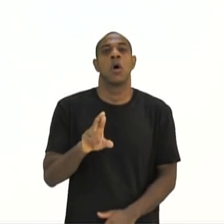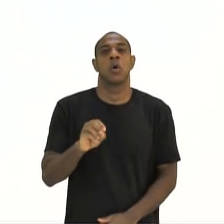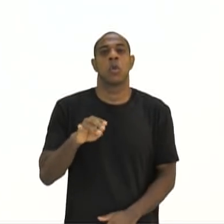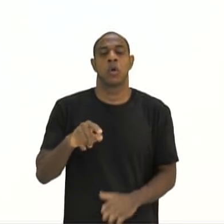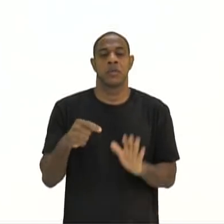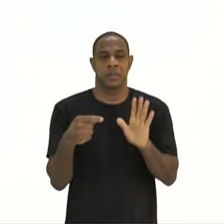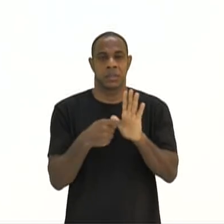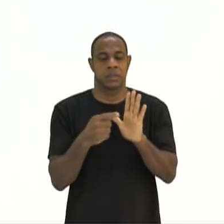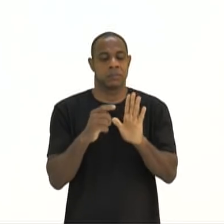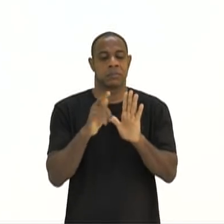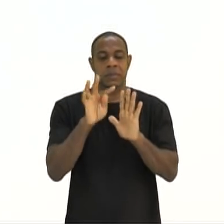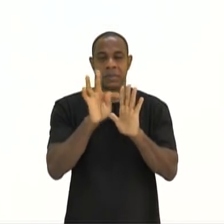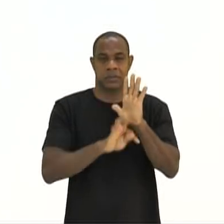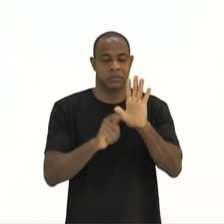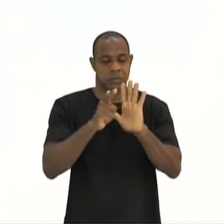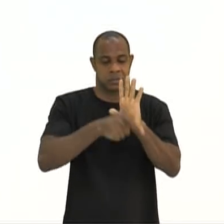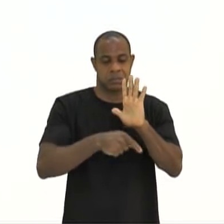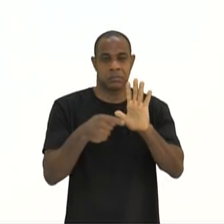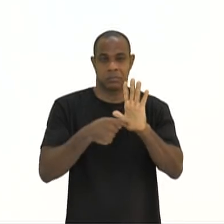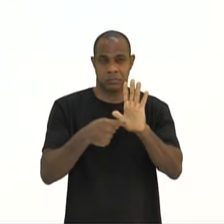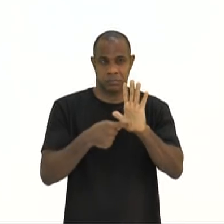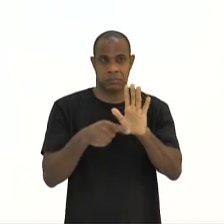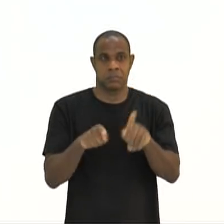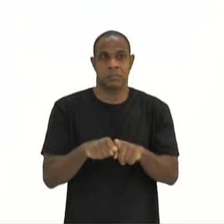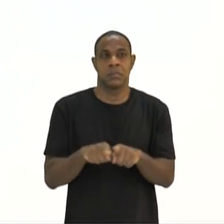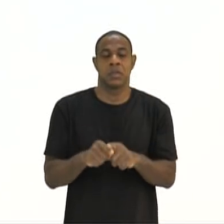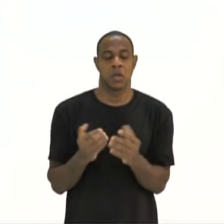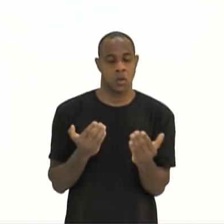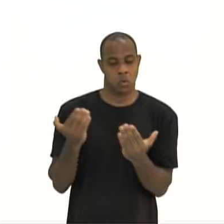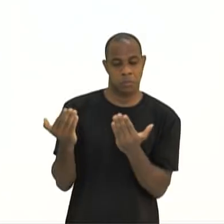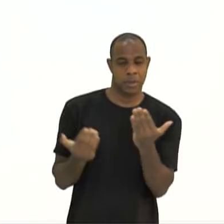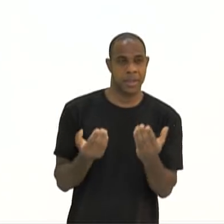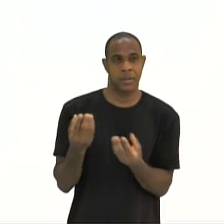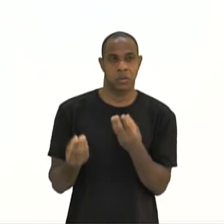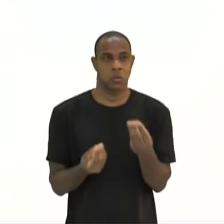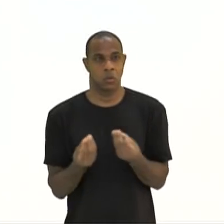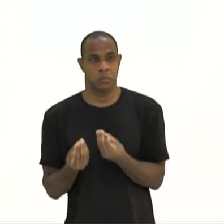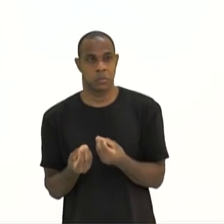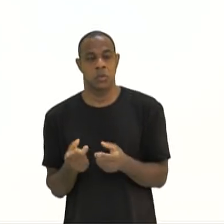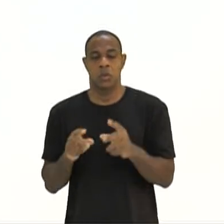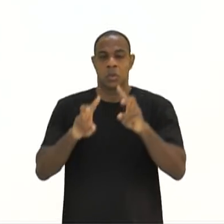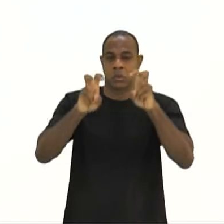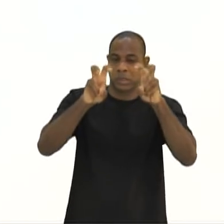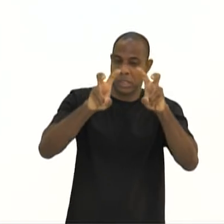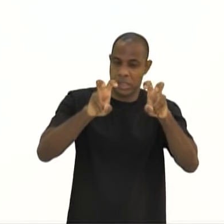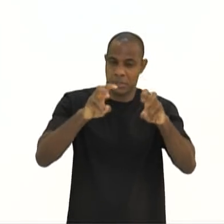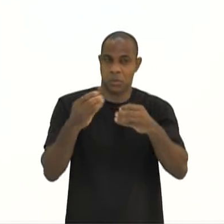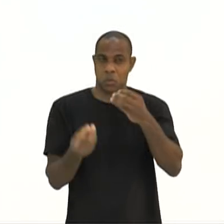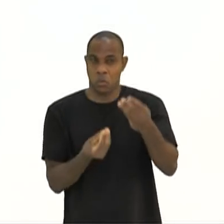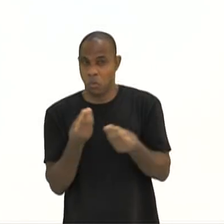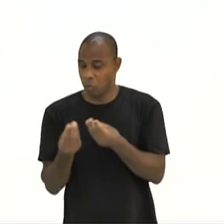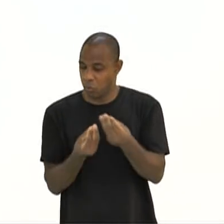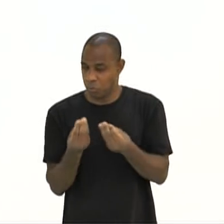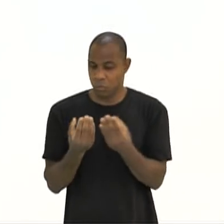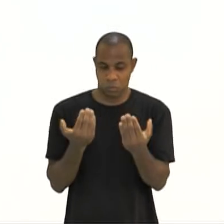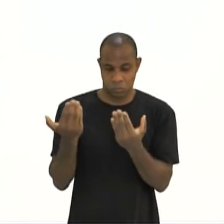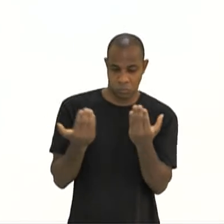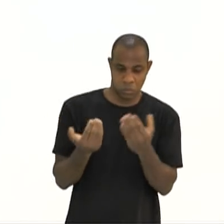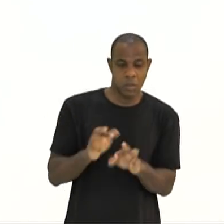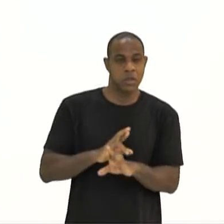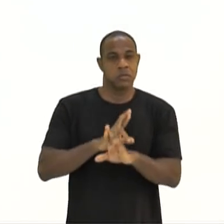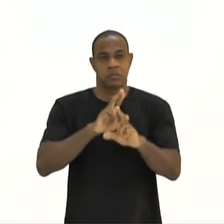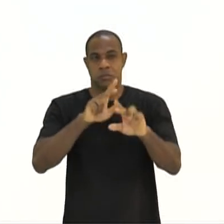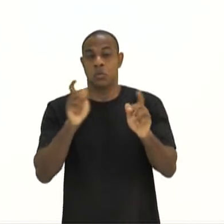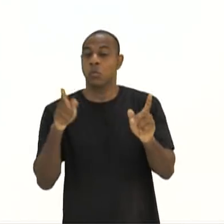discursivo e literário, né? Vamos comparar as diferentes formas de tratar um mesmo tema, né? Como que é possível você utilizar